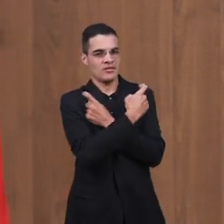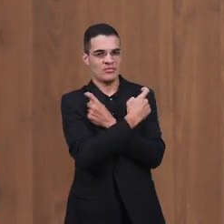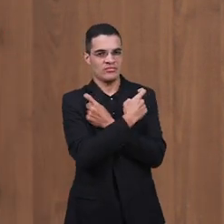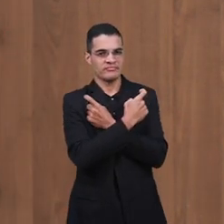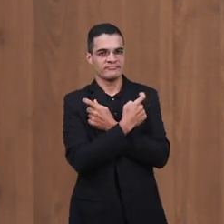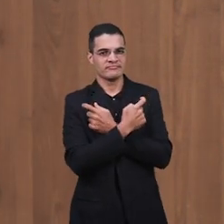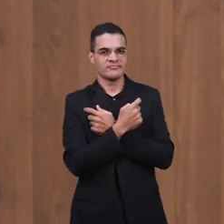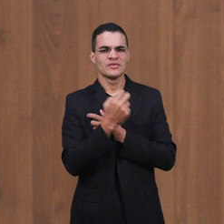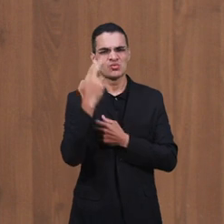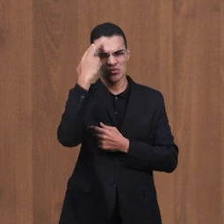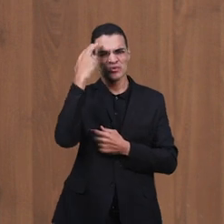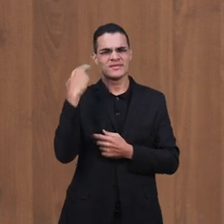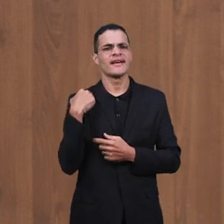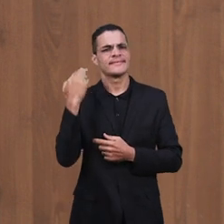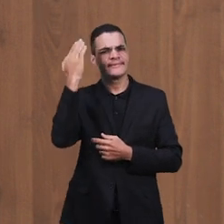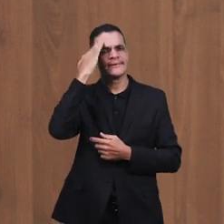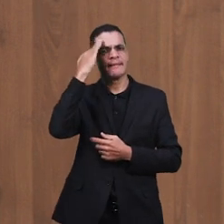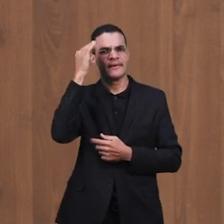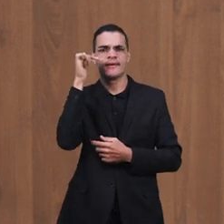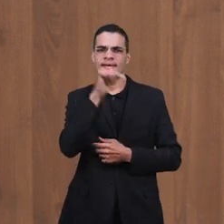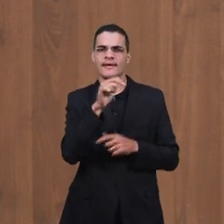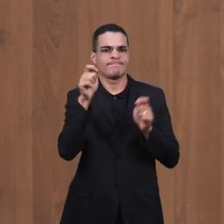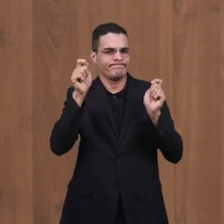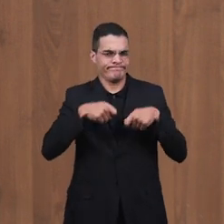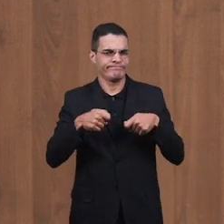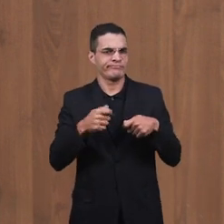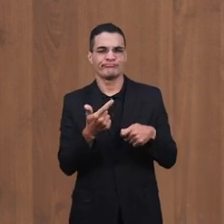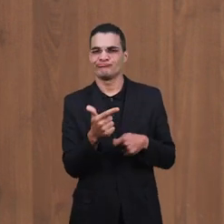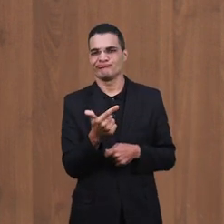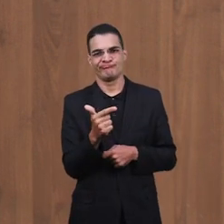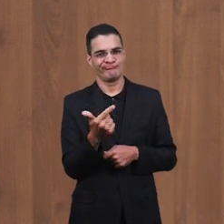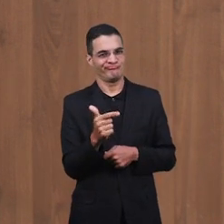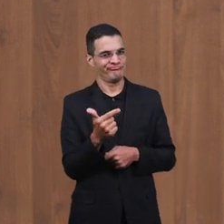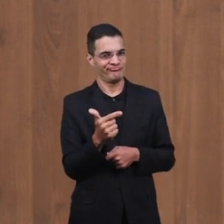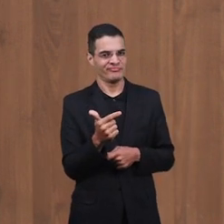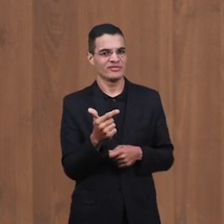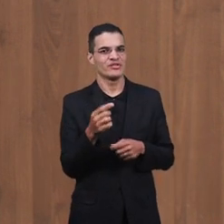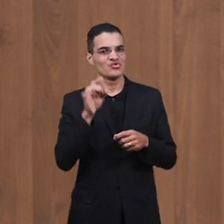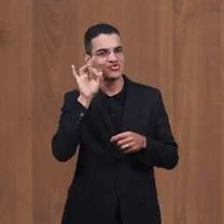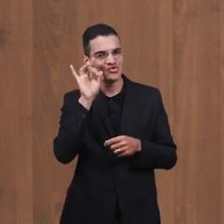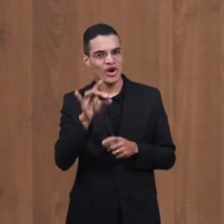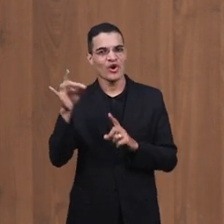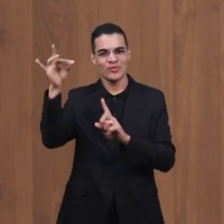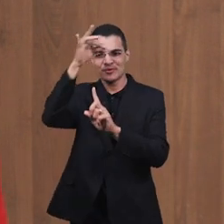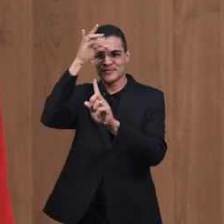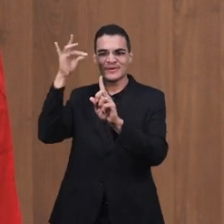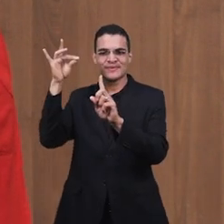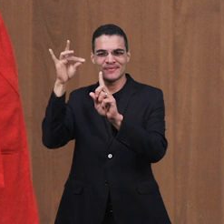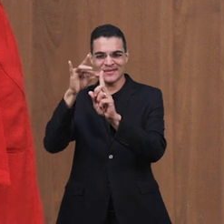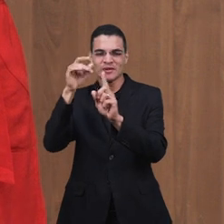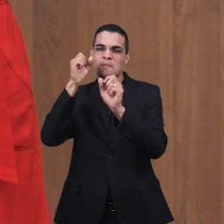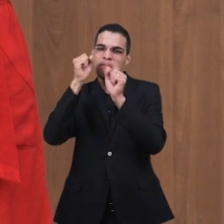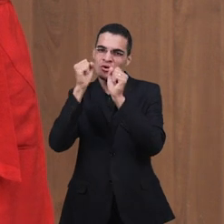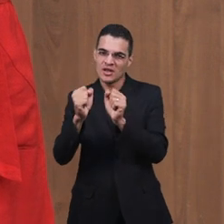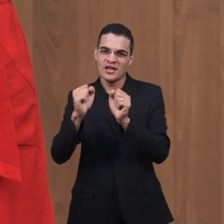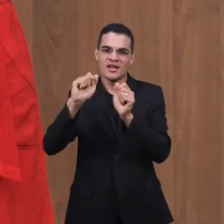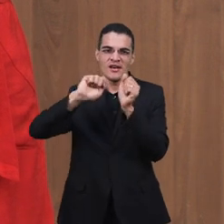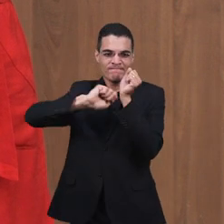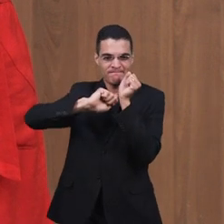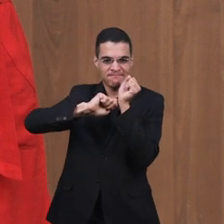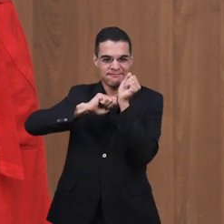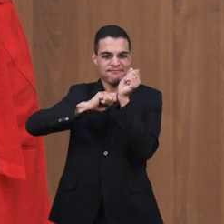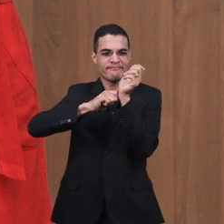sabia que não tinha capacidade para interpretar os sonhos. Só o Espírito de Deus